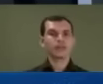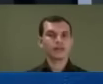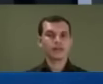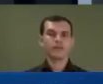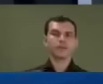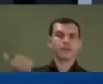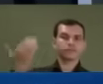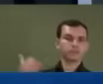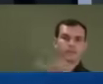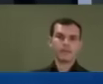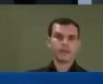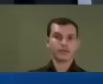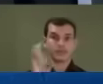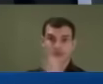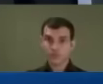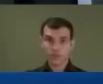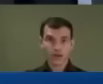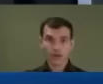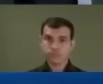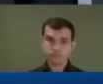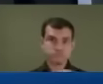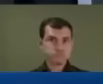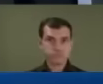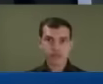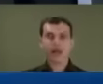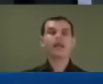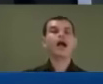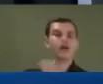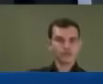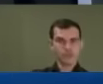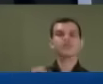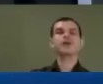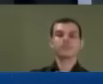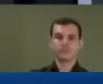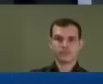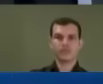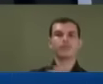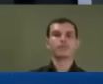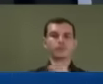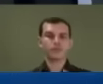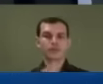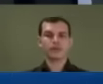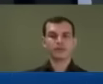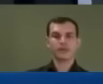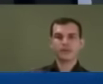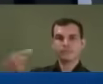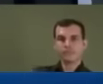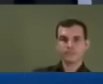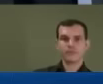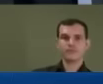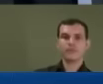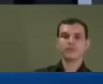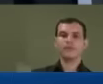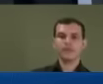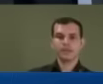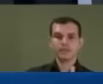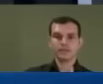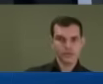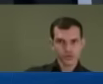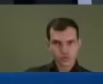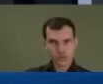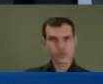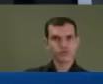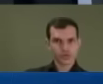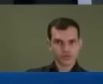longo de 5 anos, nós já reajustamos no ano passado e em acordo com o Ministério da Gestão, aprovamos